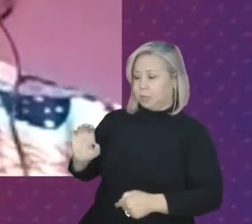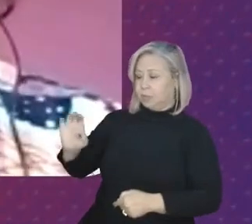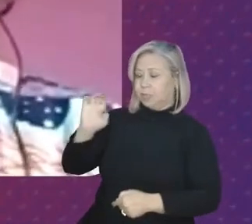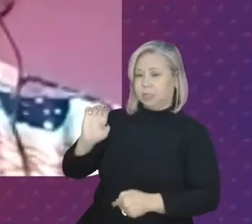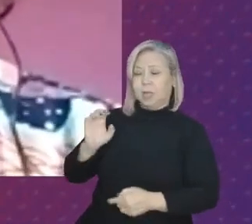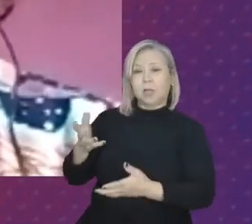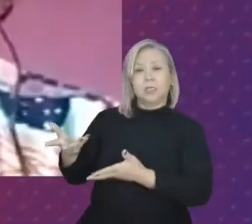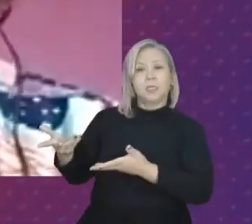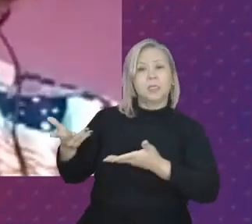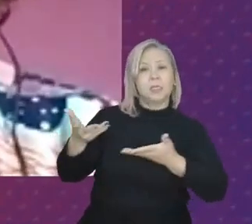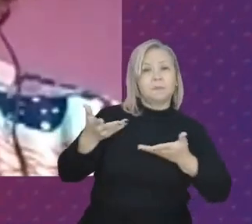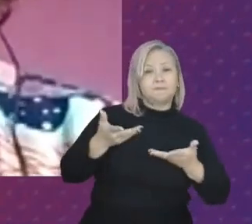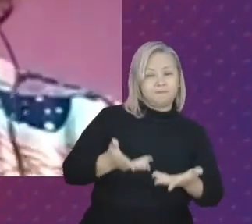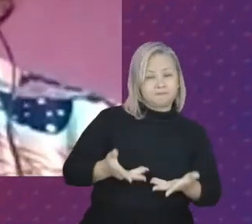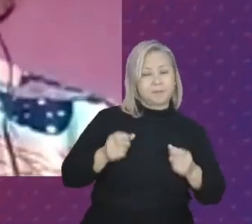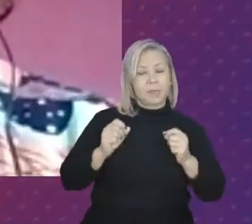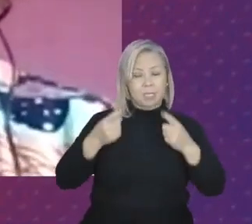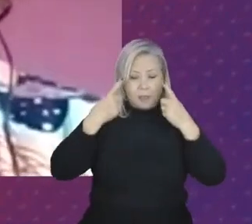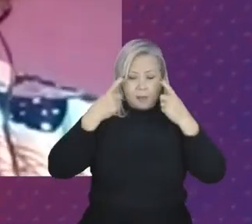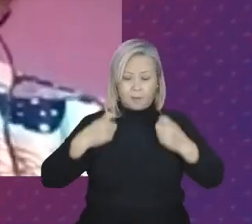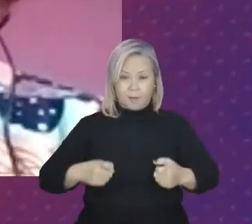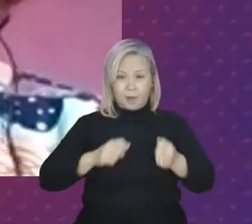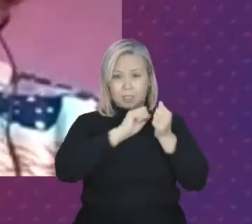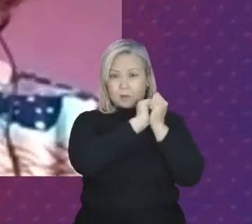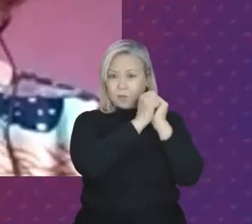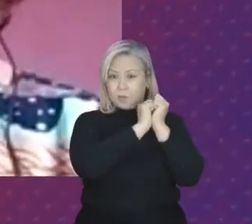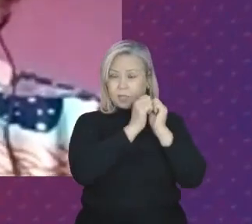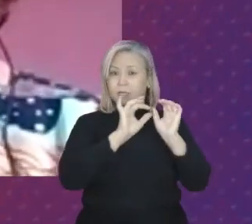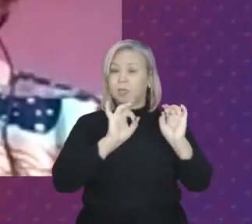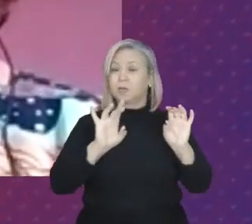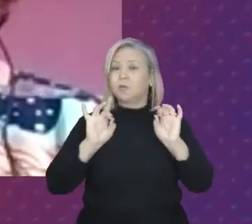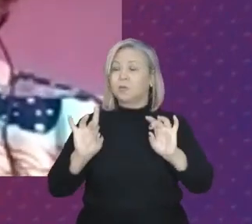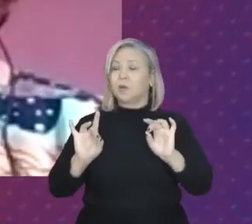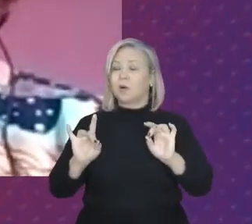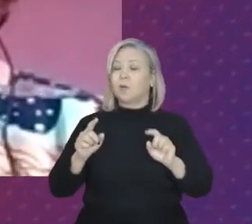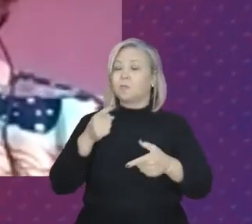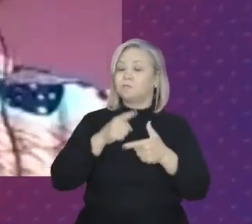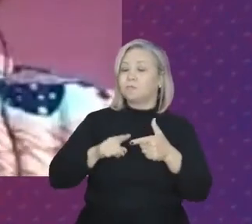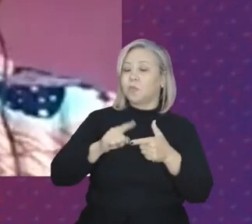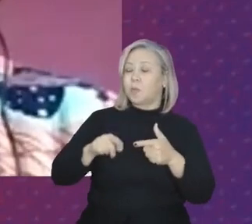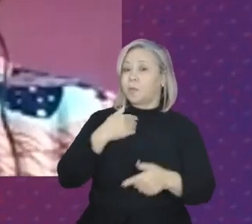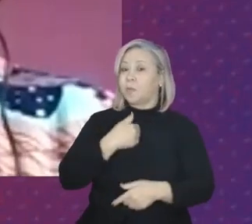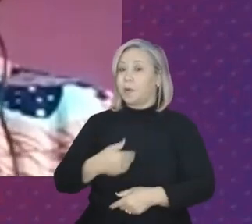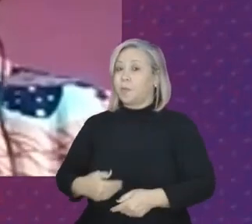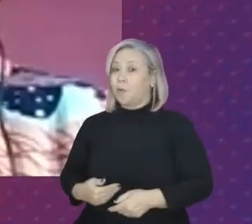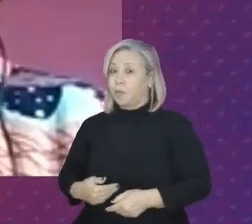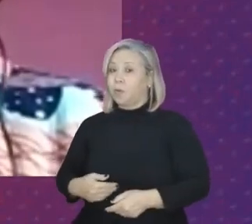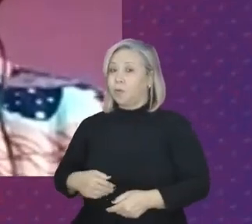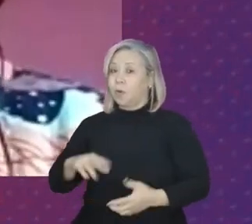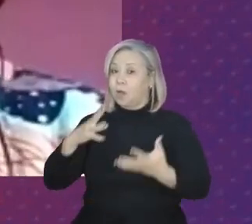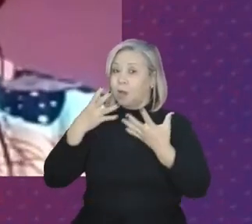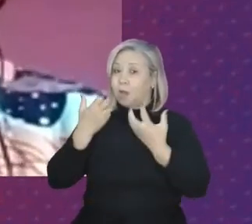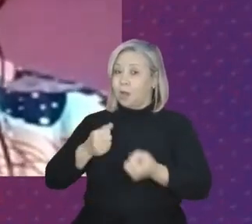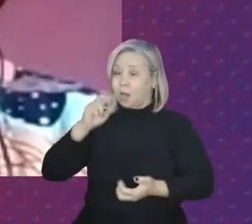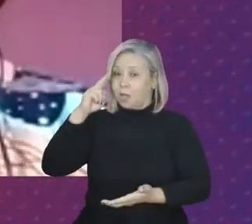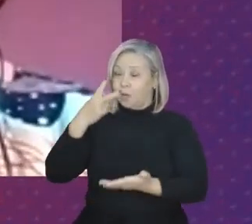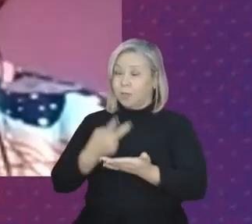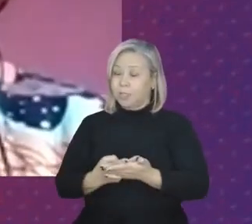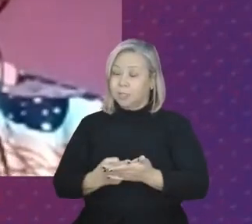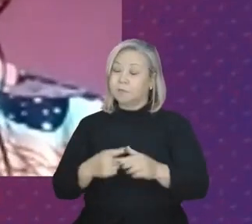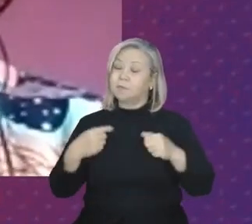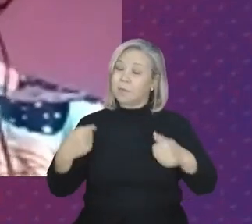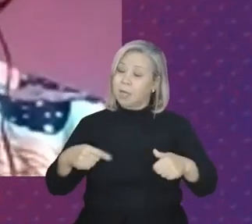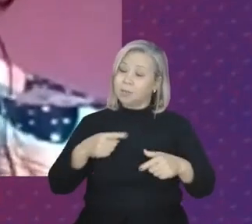vão trazer a violência doméstica não só como um problema público reconhecido, mas como um problema público que